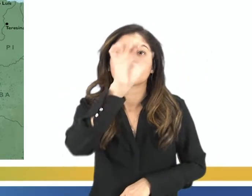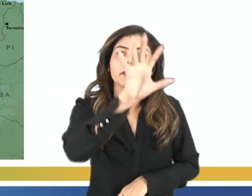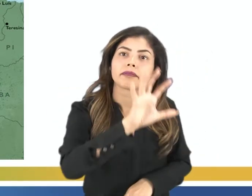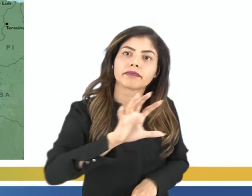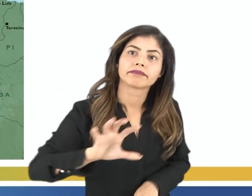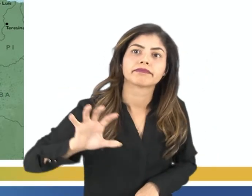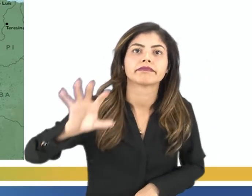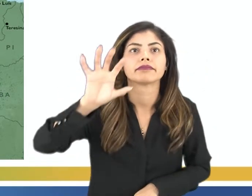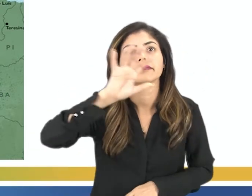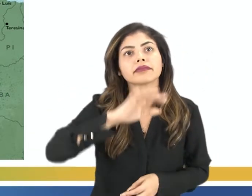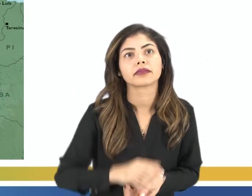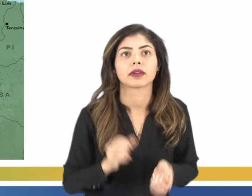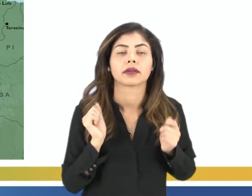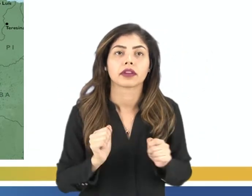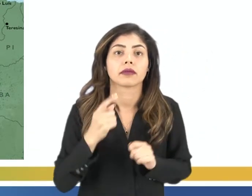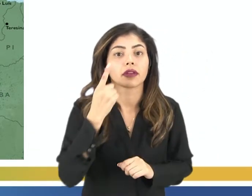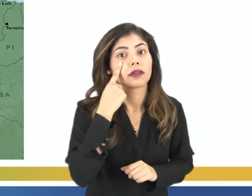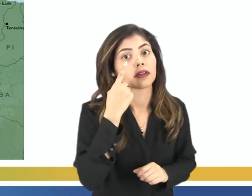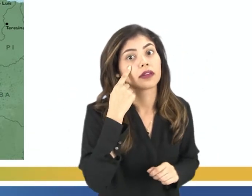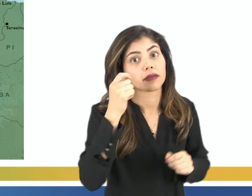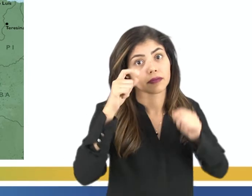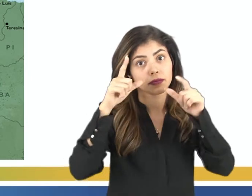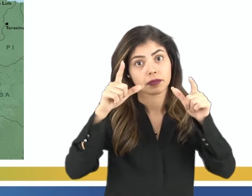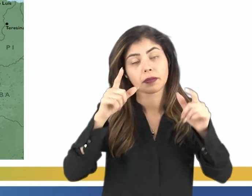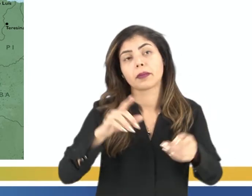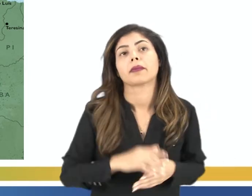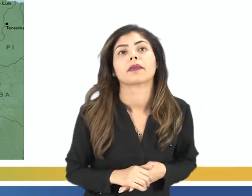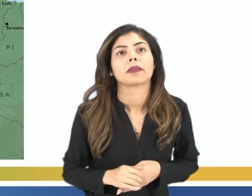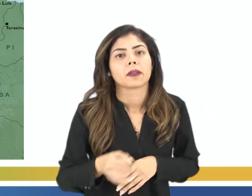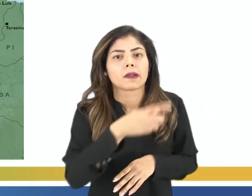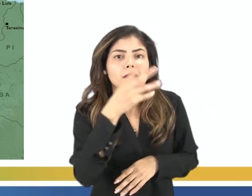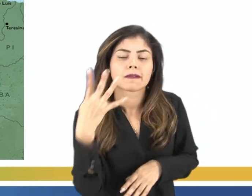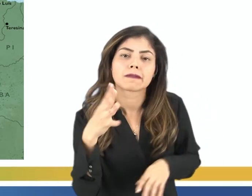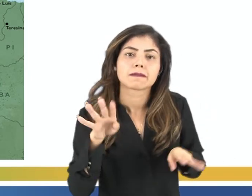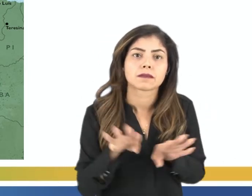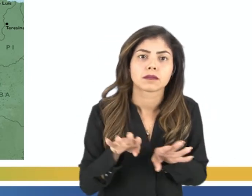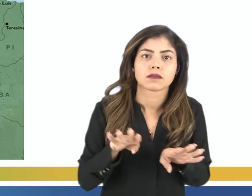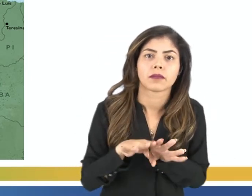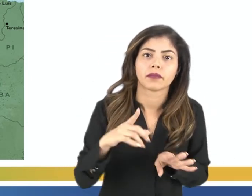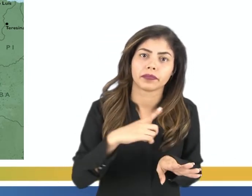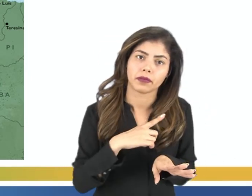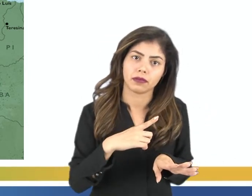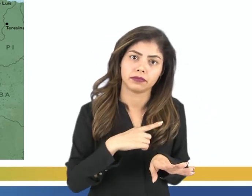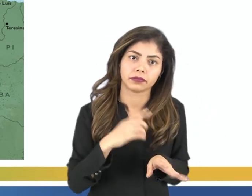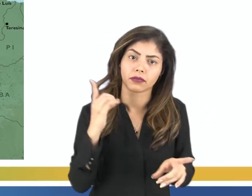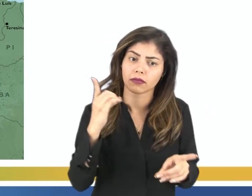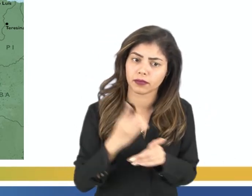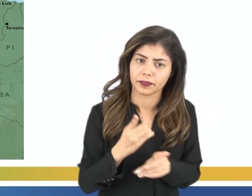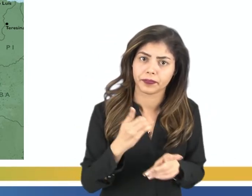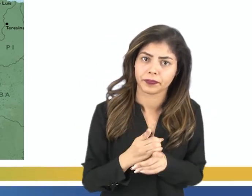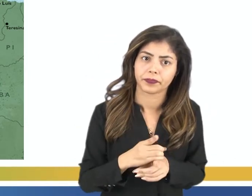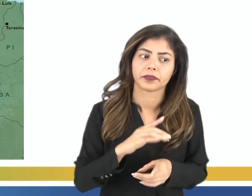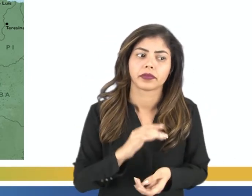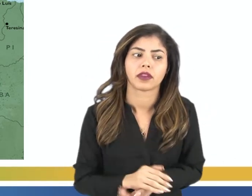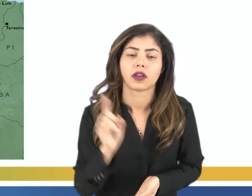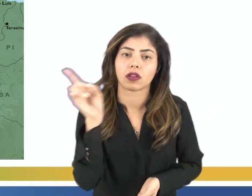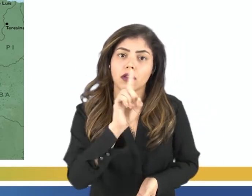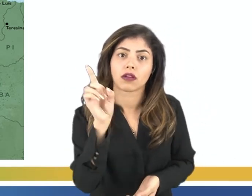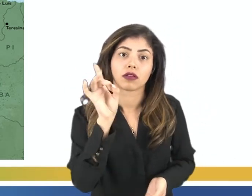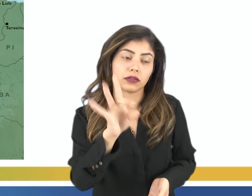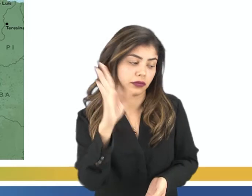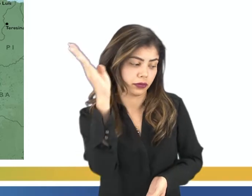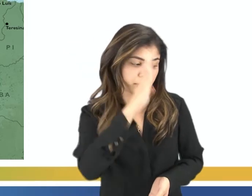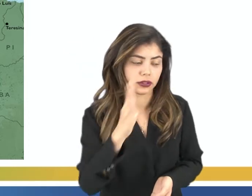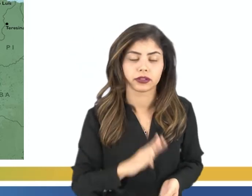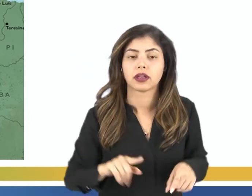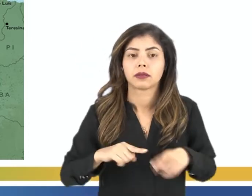aí, nós podemos observar a quantidade de castanhais identificado não só no Brasil,